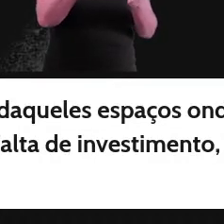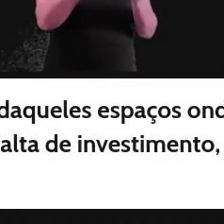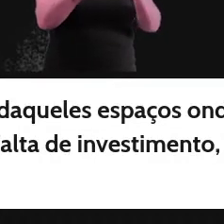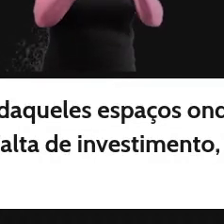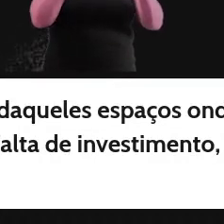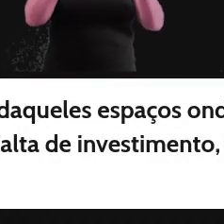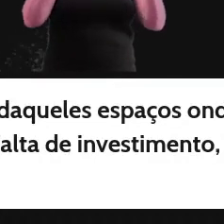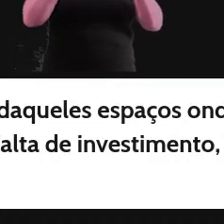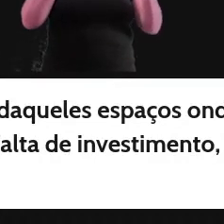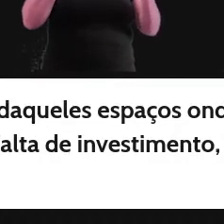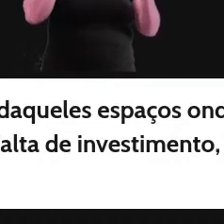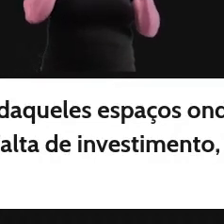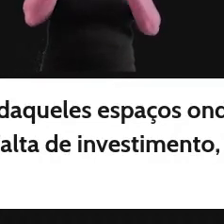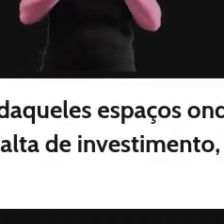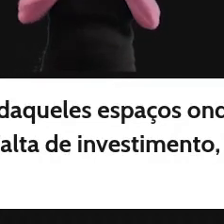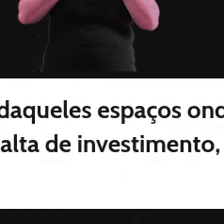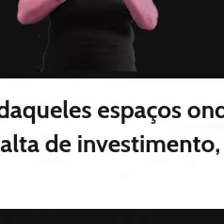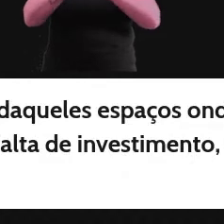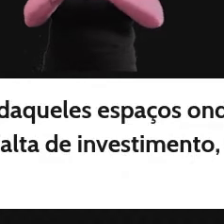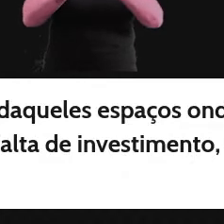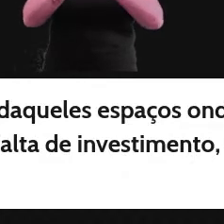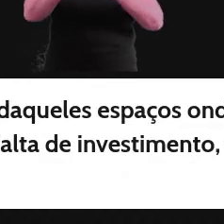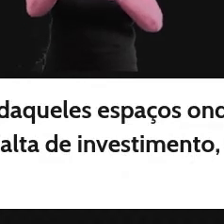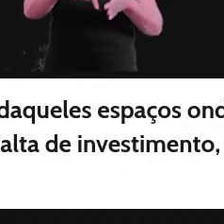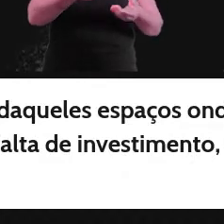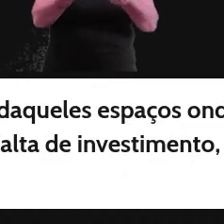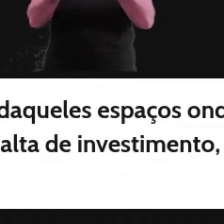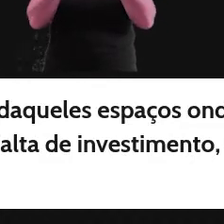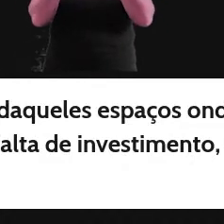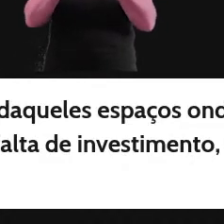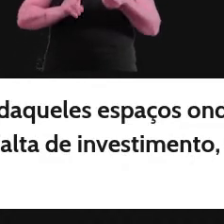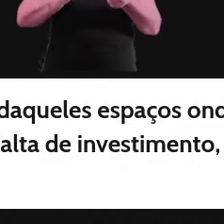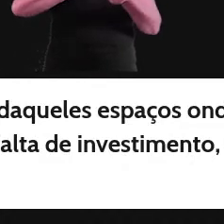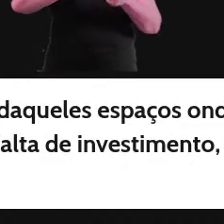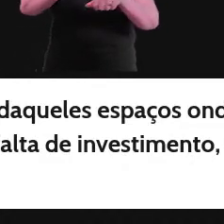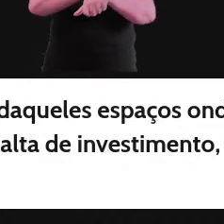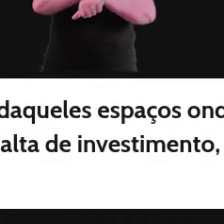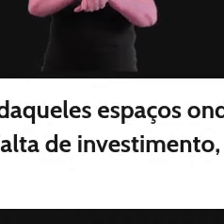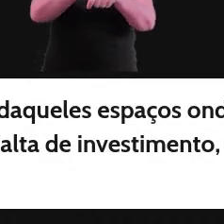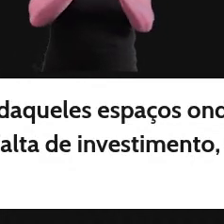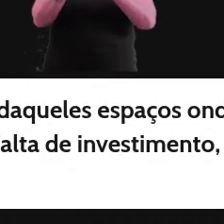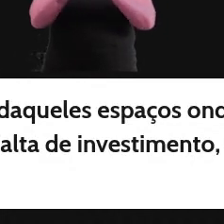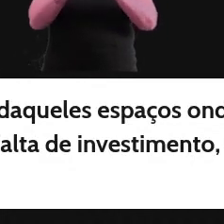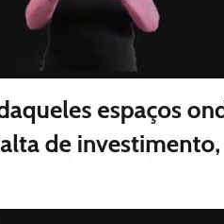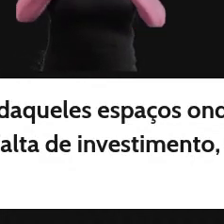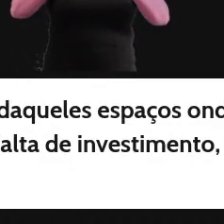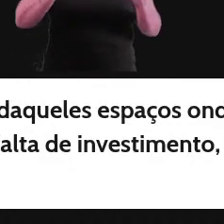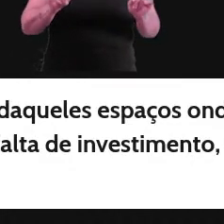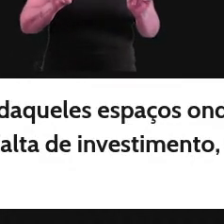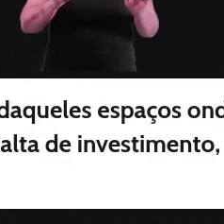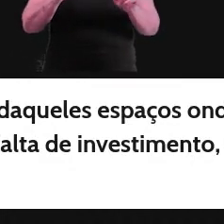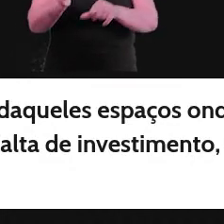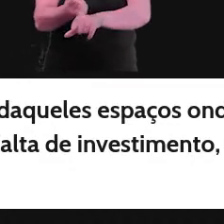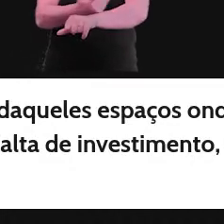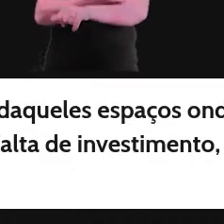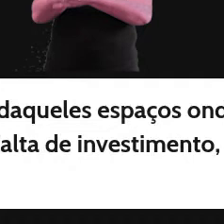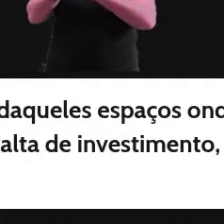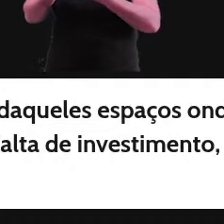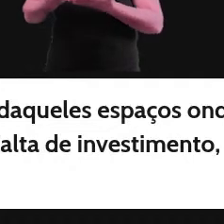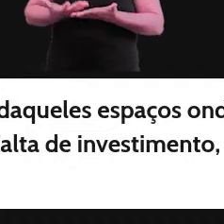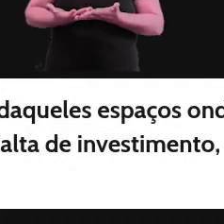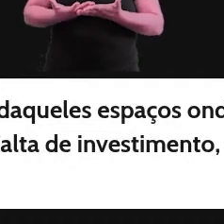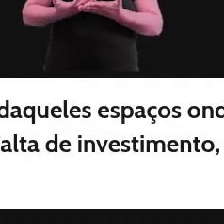de vista da acessibilidade, é que muitas vezes a gente tem, sim, as estratégias de acessibilidade, mas e a emoção? E